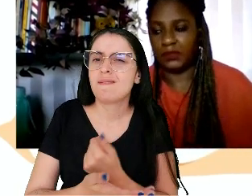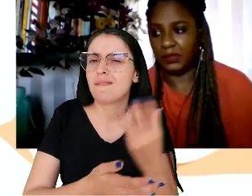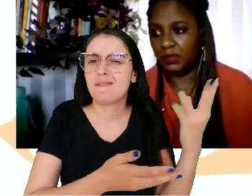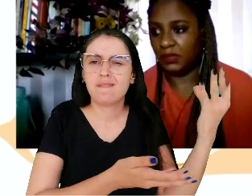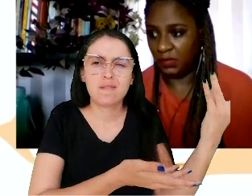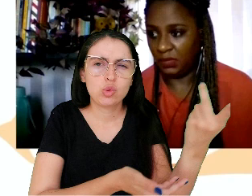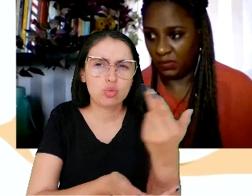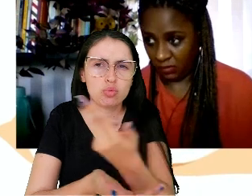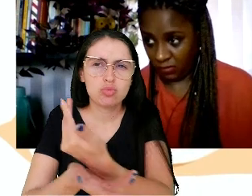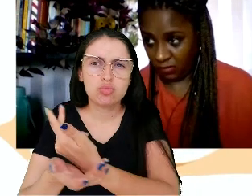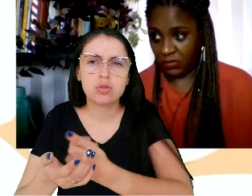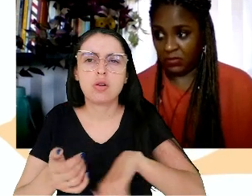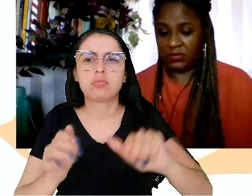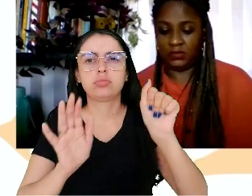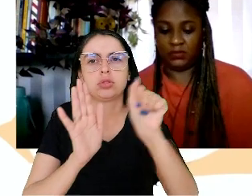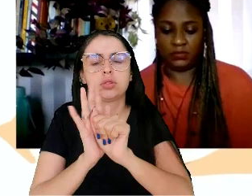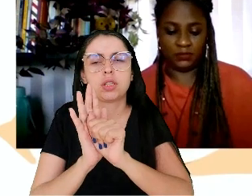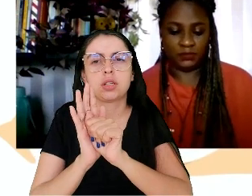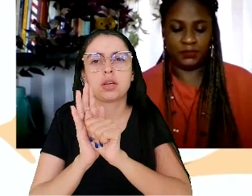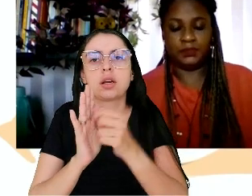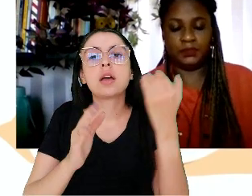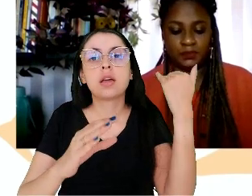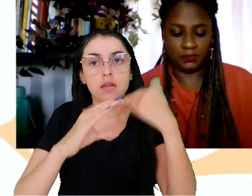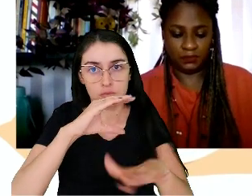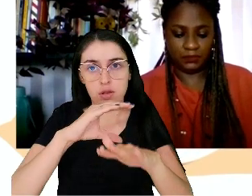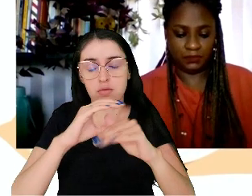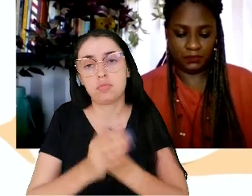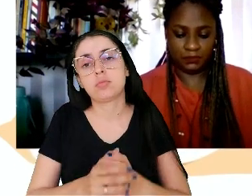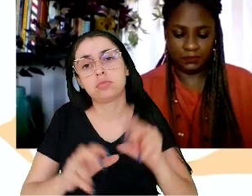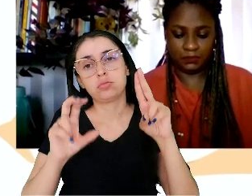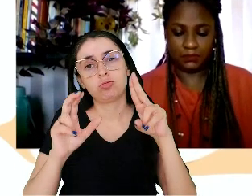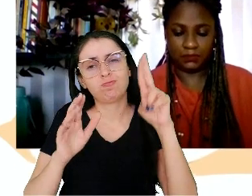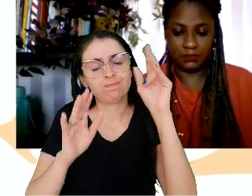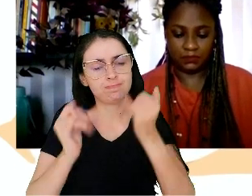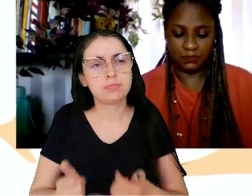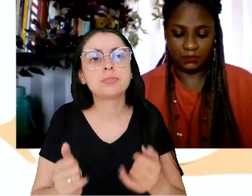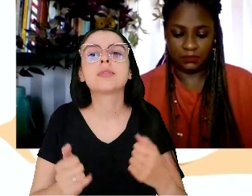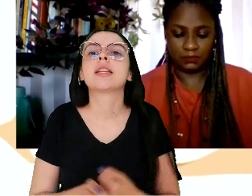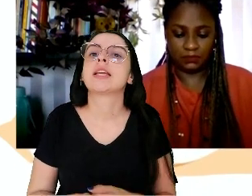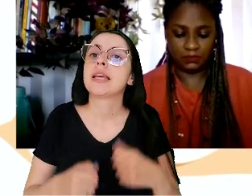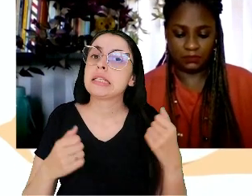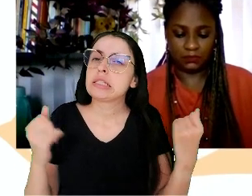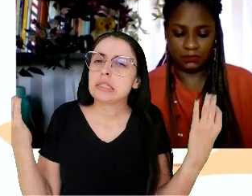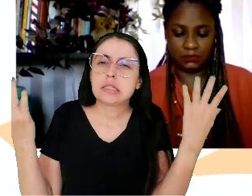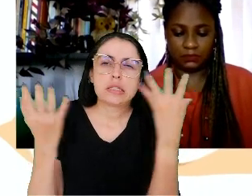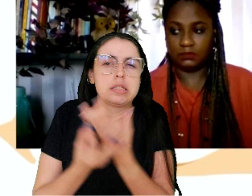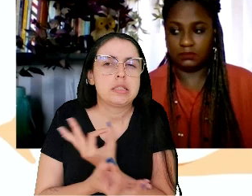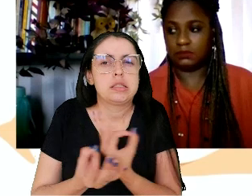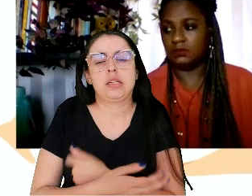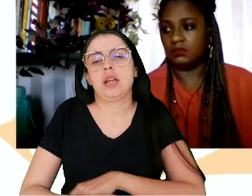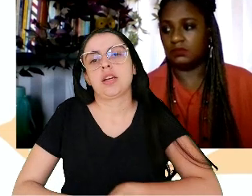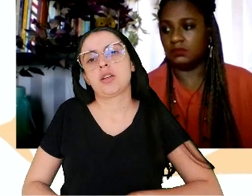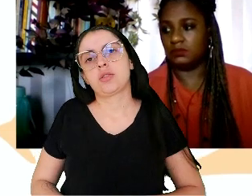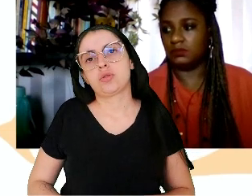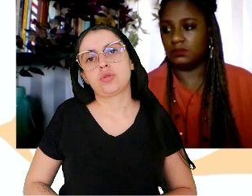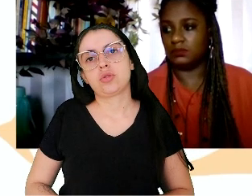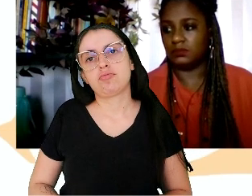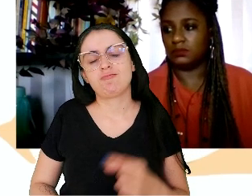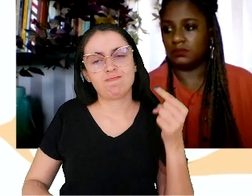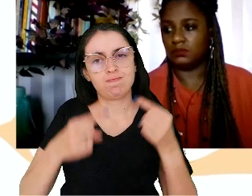de artigos e finalmente publicou esse texto que eu recomendo, que é fantástico, porque